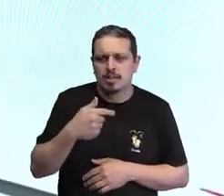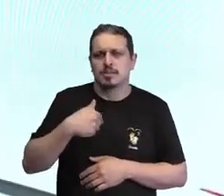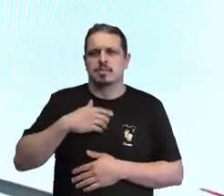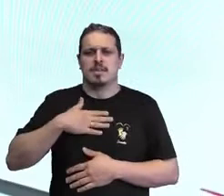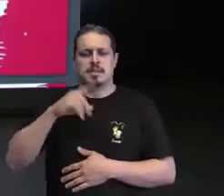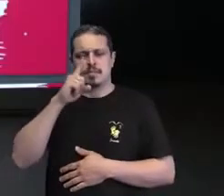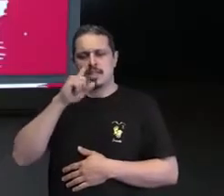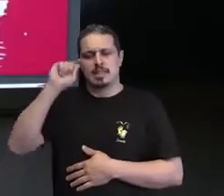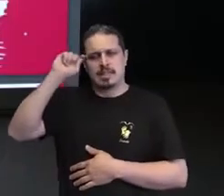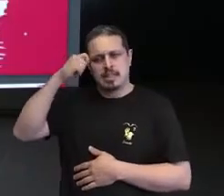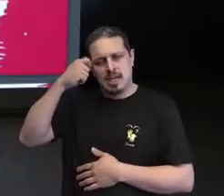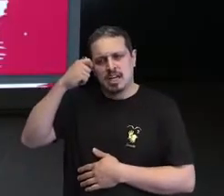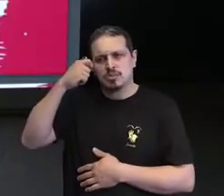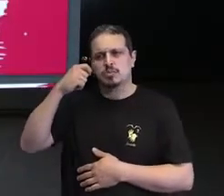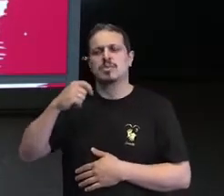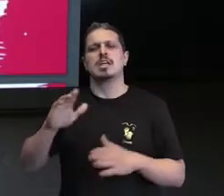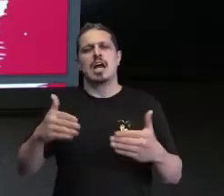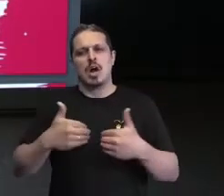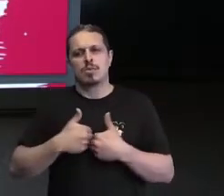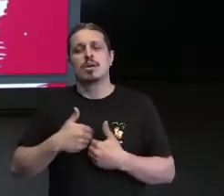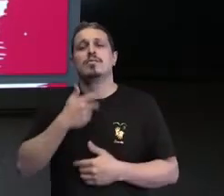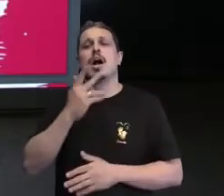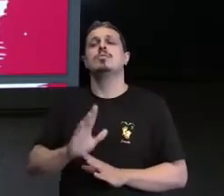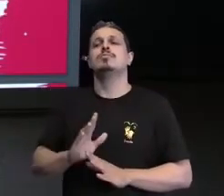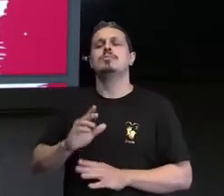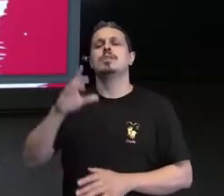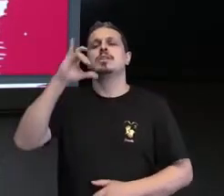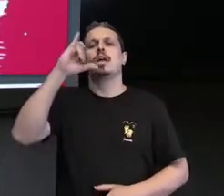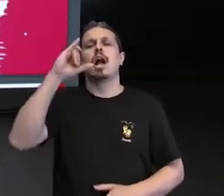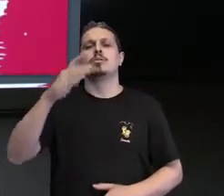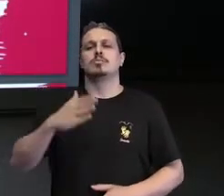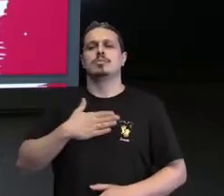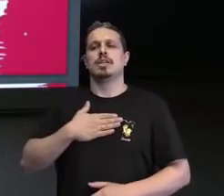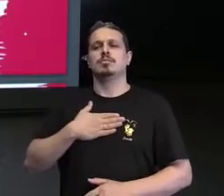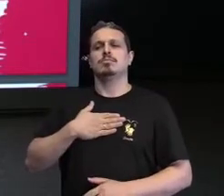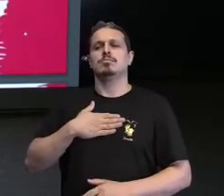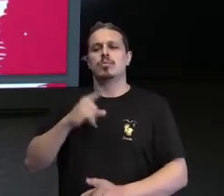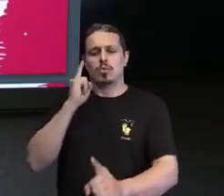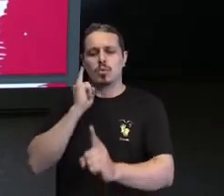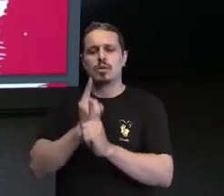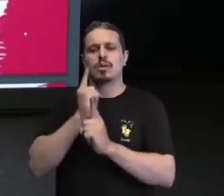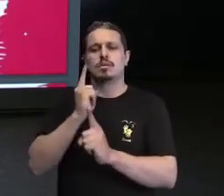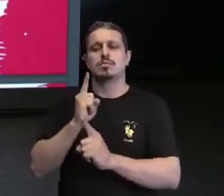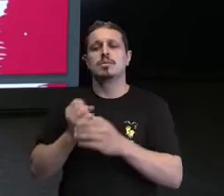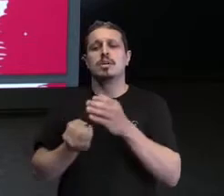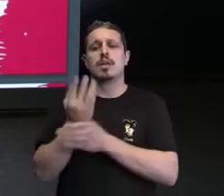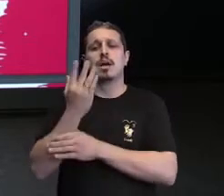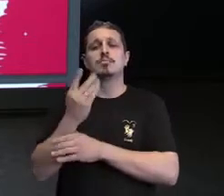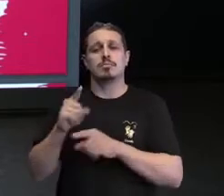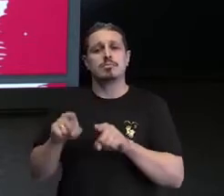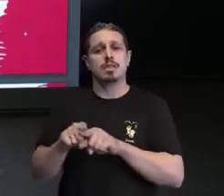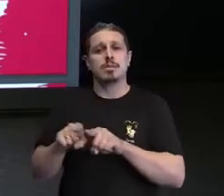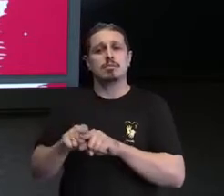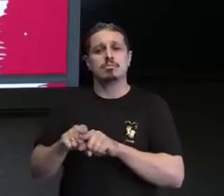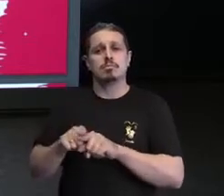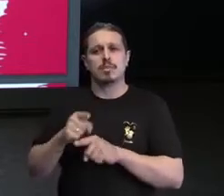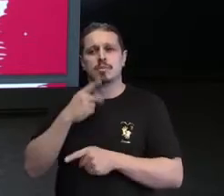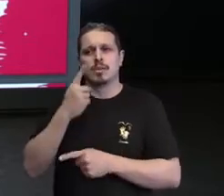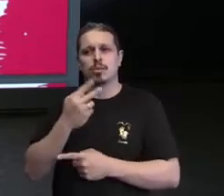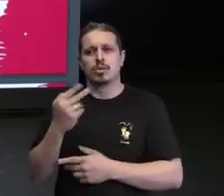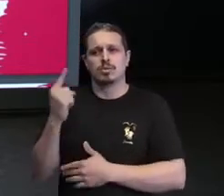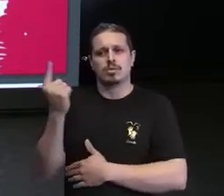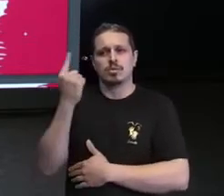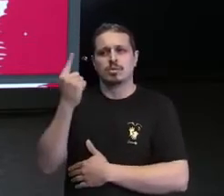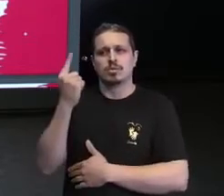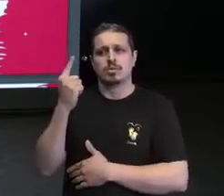que não fala só da minha realidade quanto mulher preta Mas eles está no geral no gerúndio né falando e